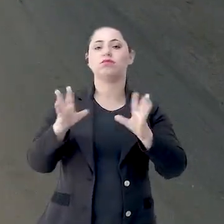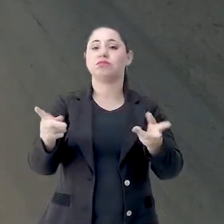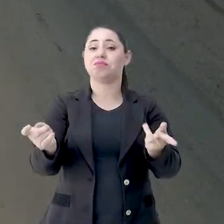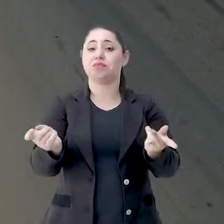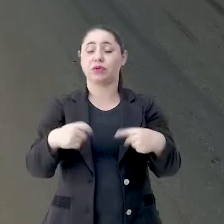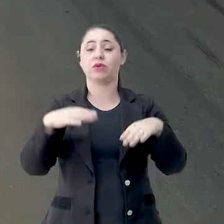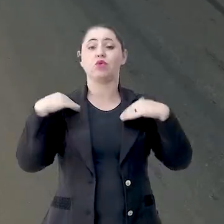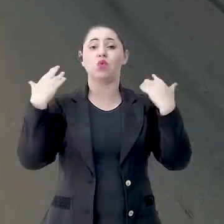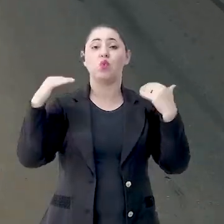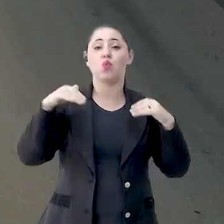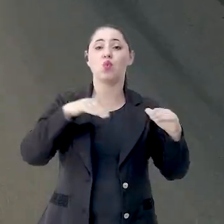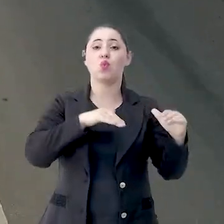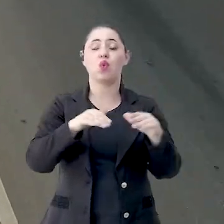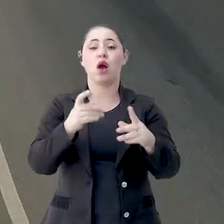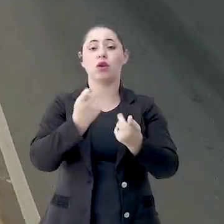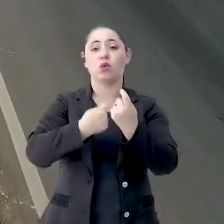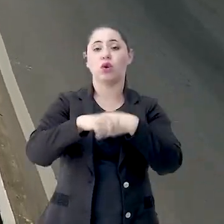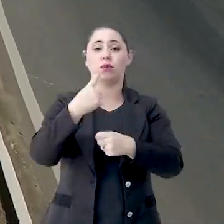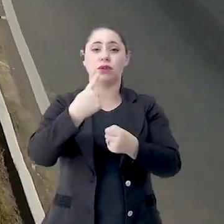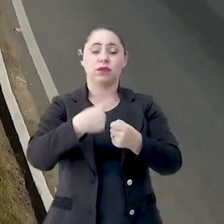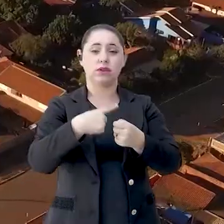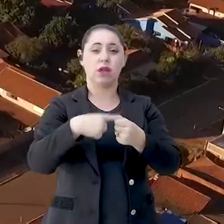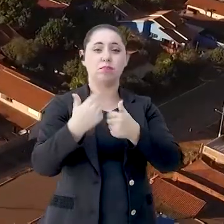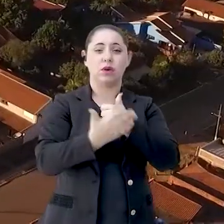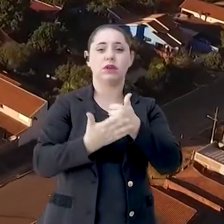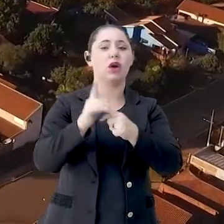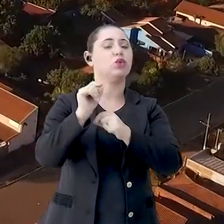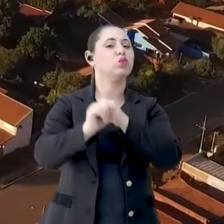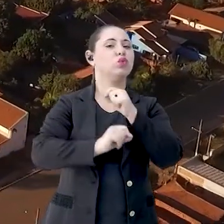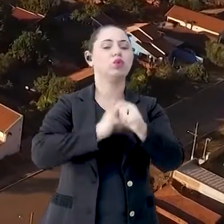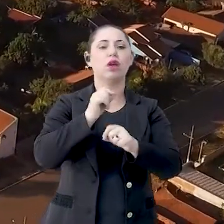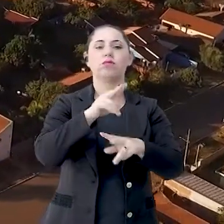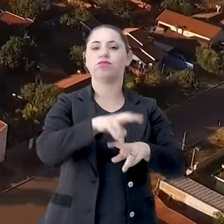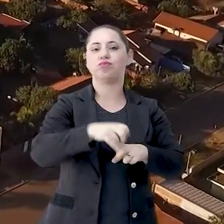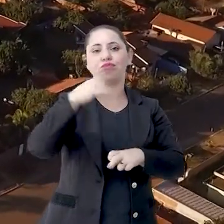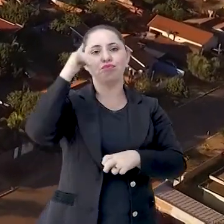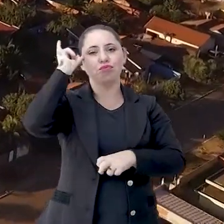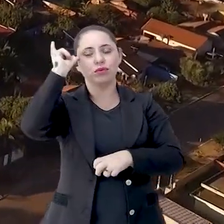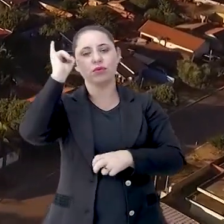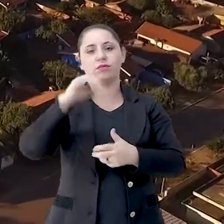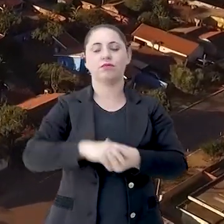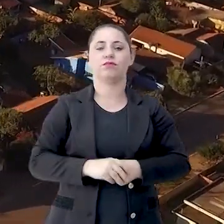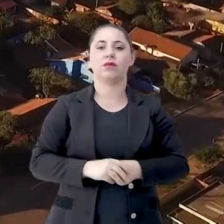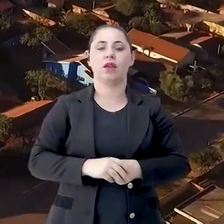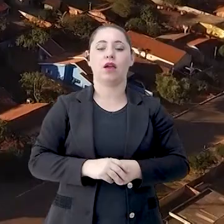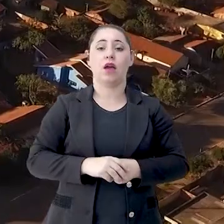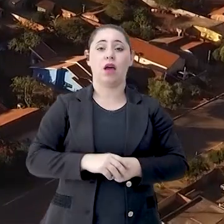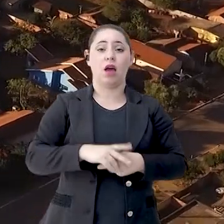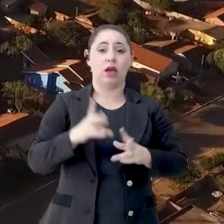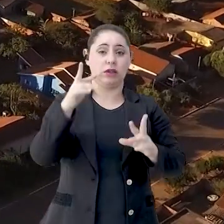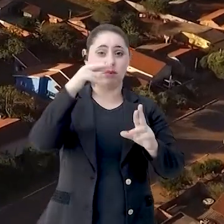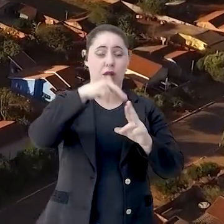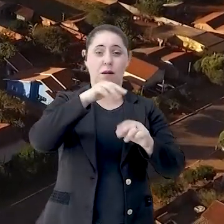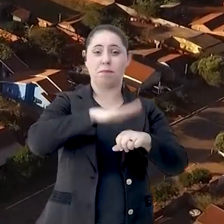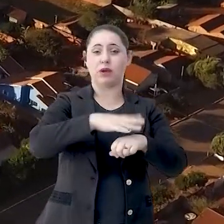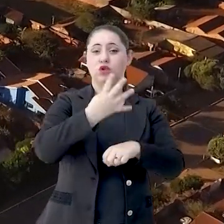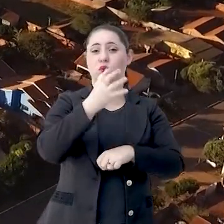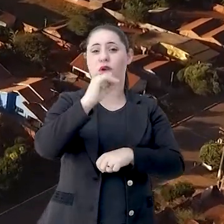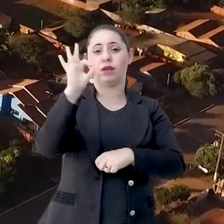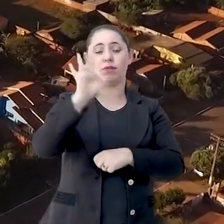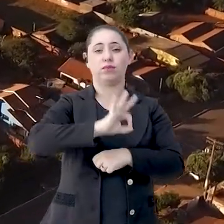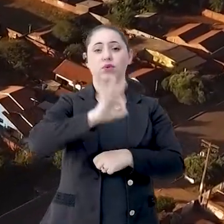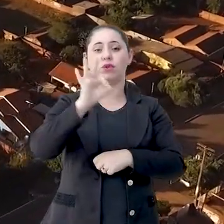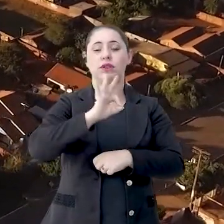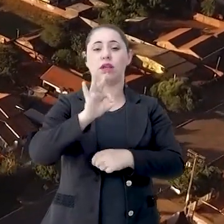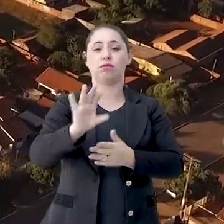agropecuária, sendo responsável por mais de 40% da renda do município, estimada no valor aproximado